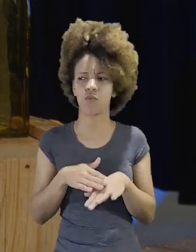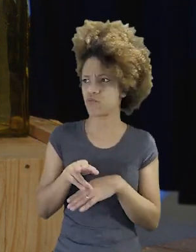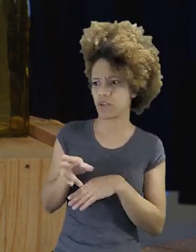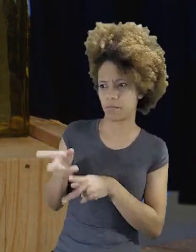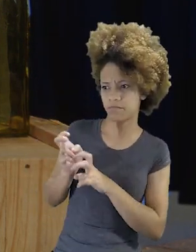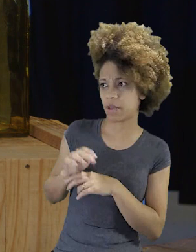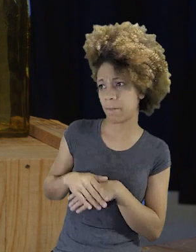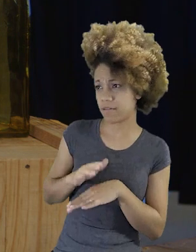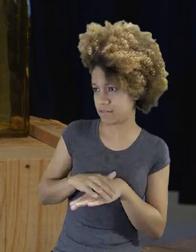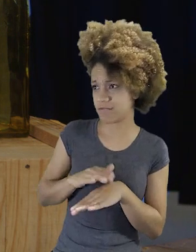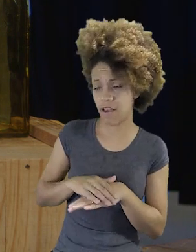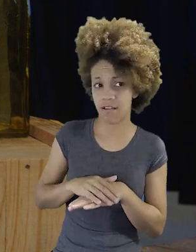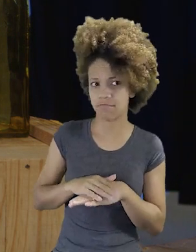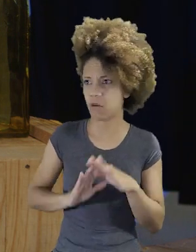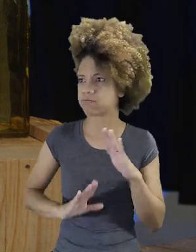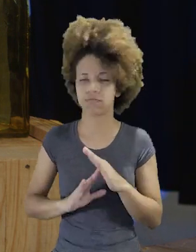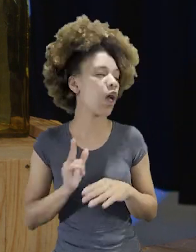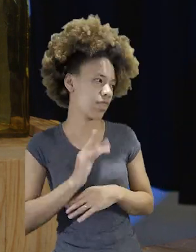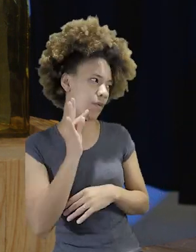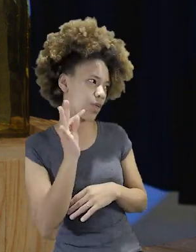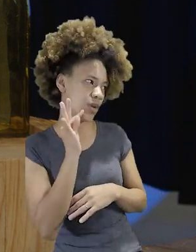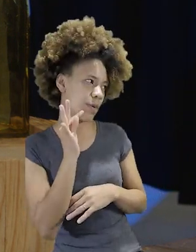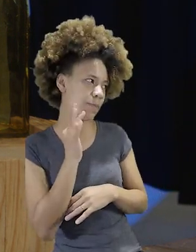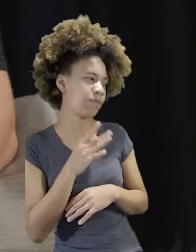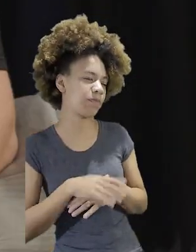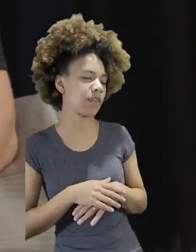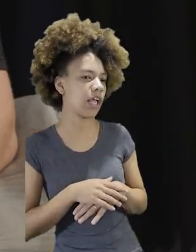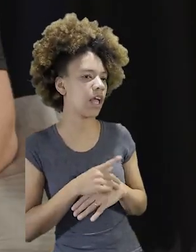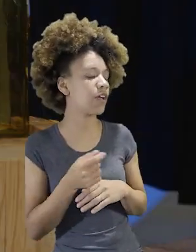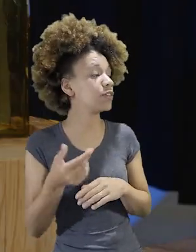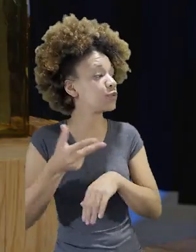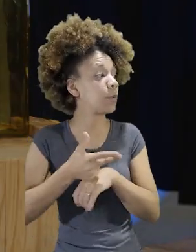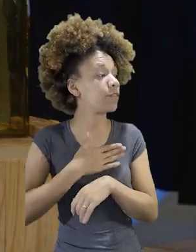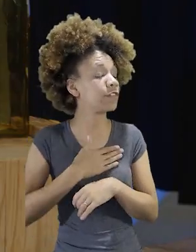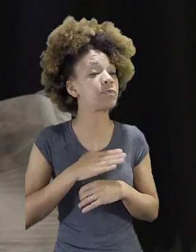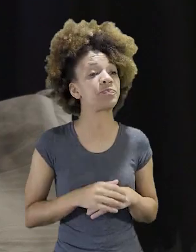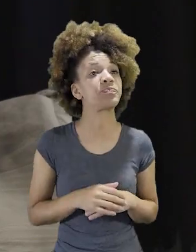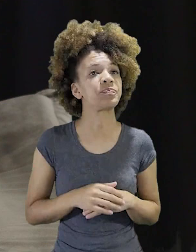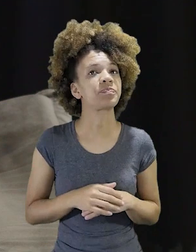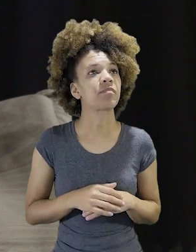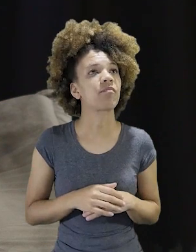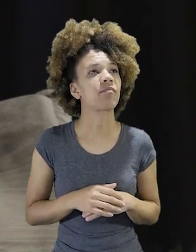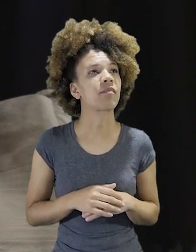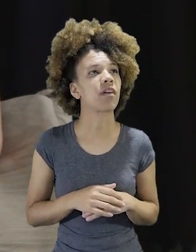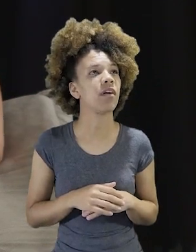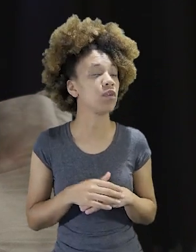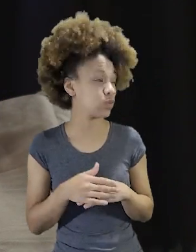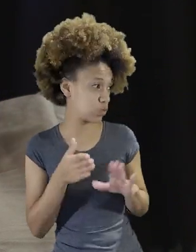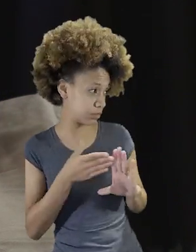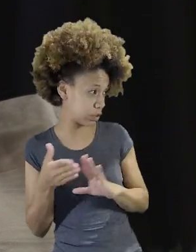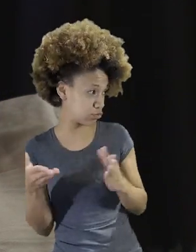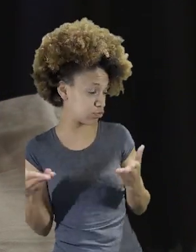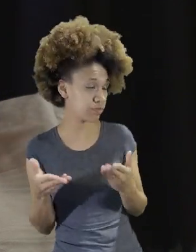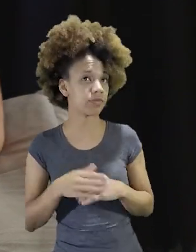você fala meu eu vou usar isso aqui para poder né exagerar eu tenho a teoria vou exagerar meu ponto eu falei isso no meu vídeo eu tenho a teoria que é o seguinte